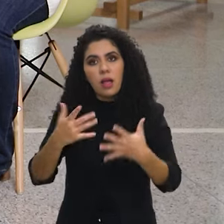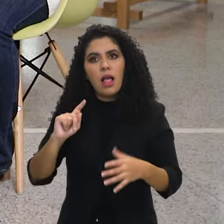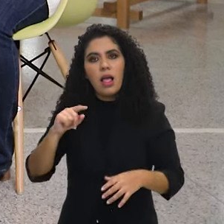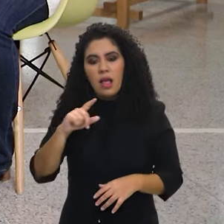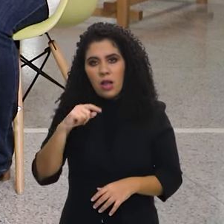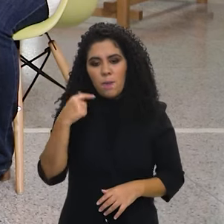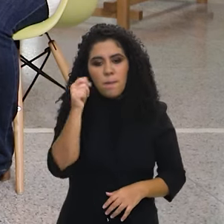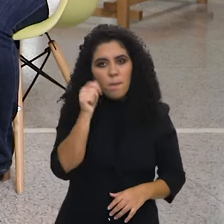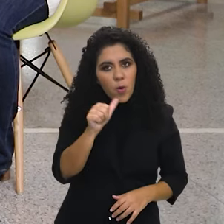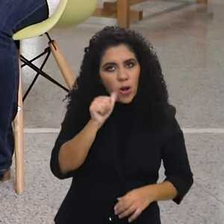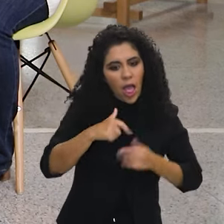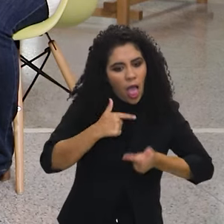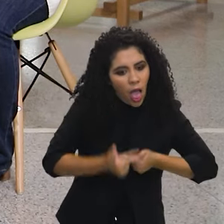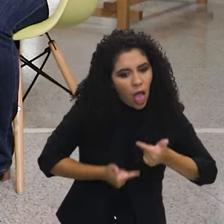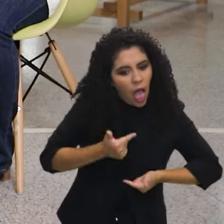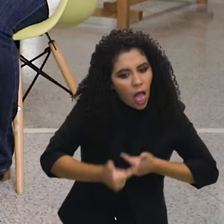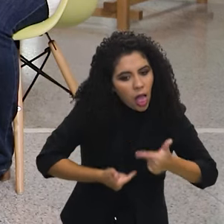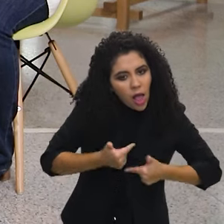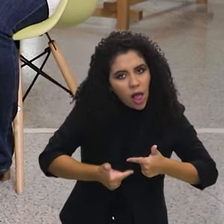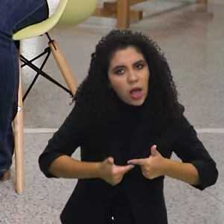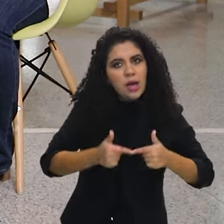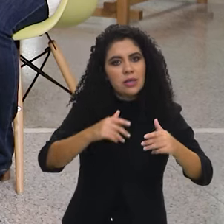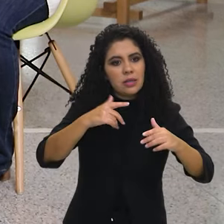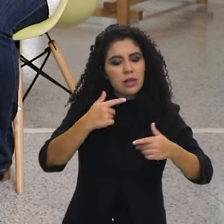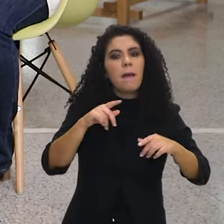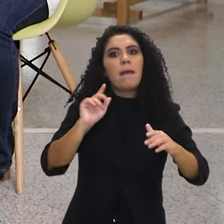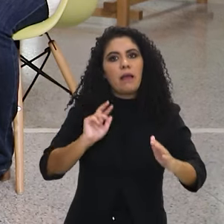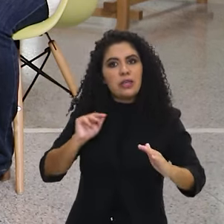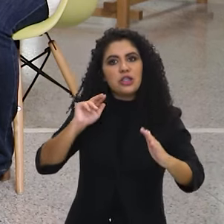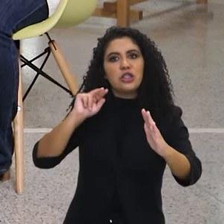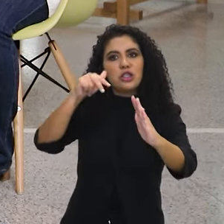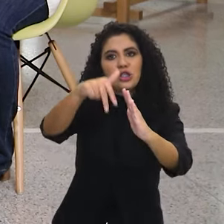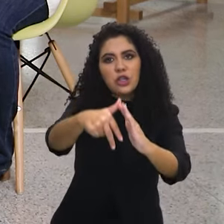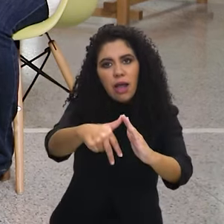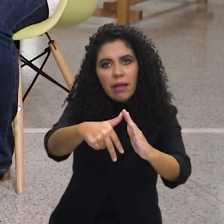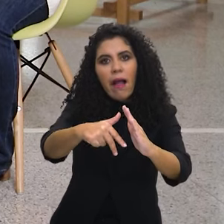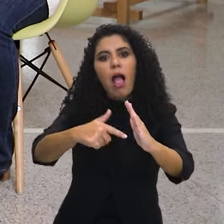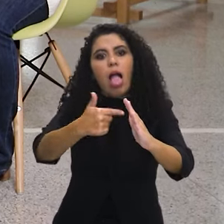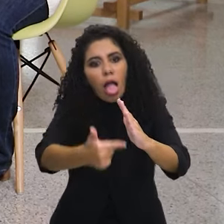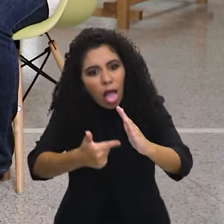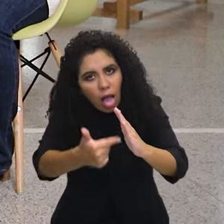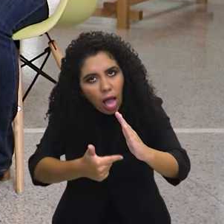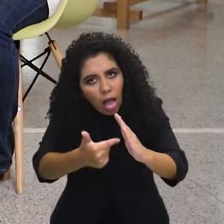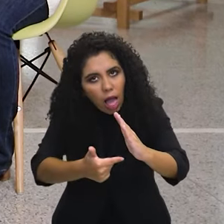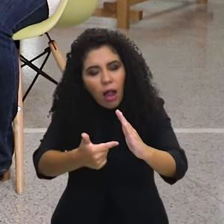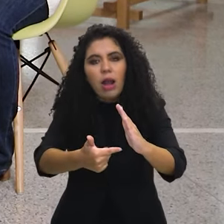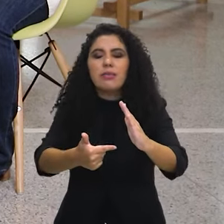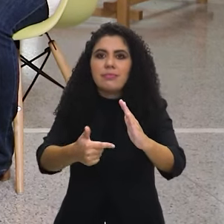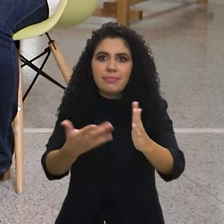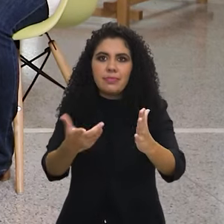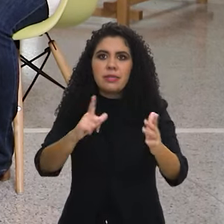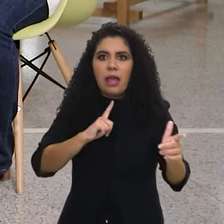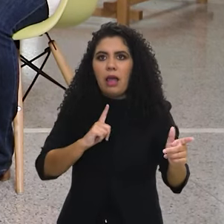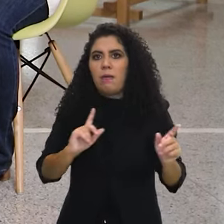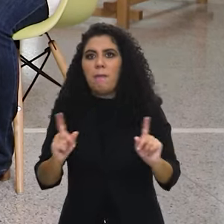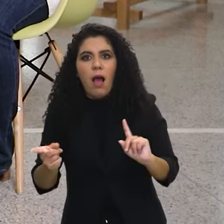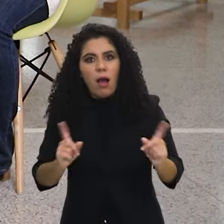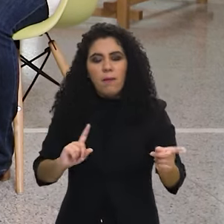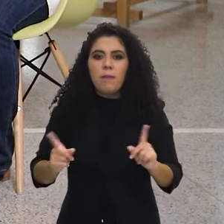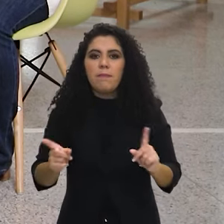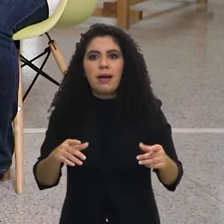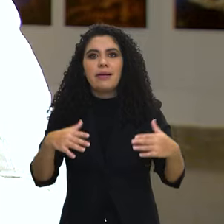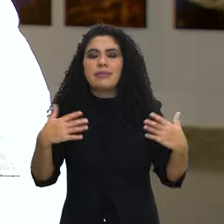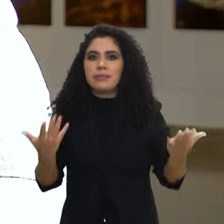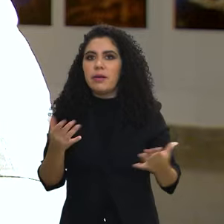e ainda chega em casa ainda tem o trabalho lá né os cuidados cuidados nós Ainda temos O Desafio dos cuidados já Nós já não temos